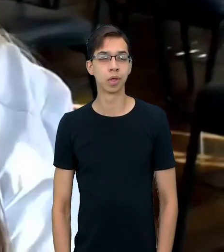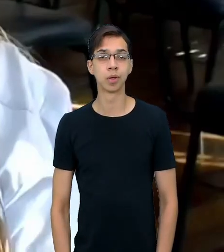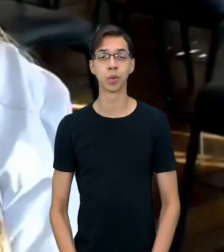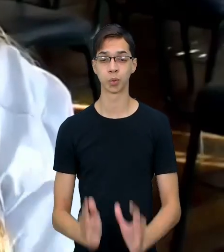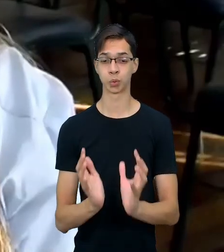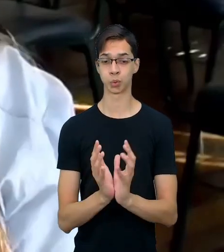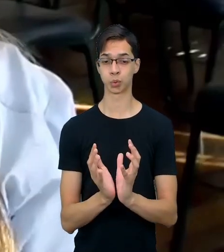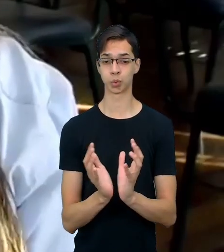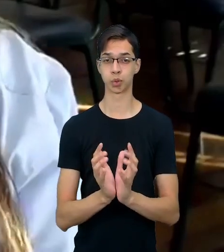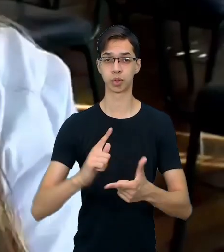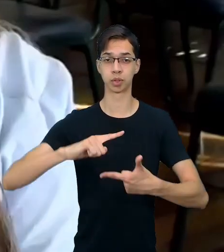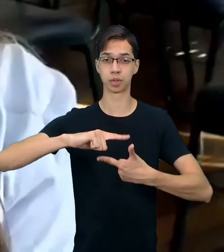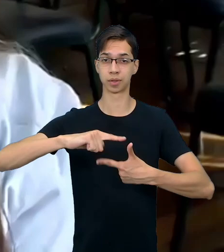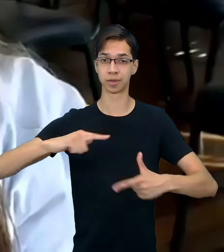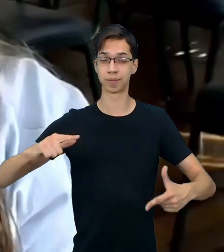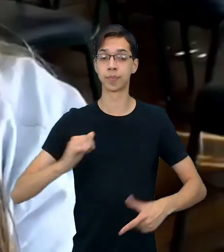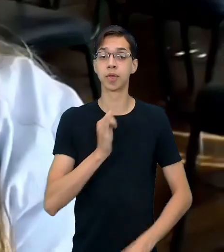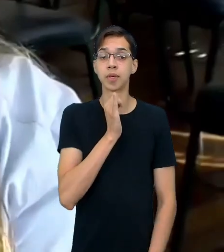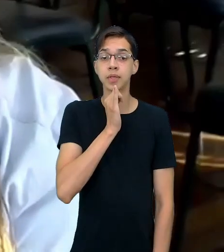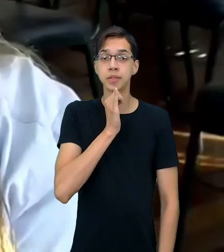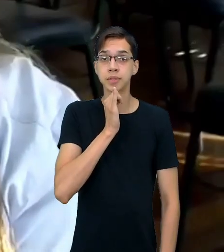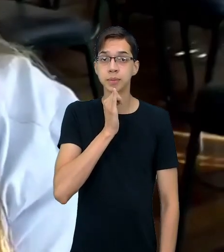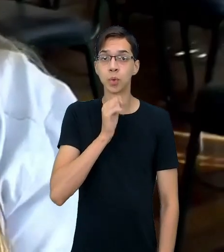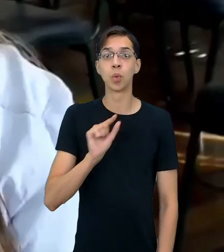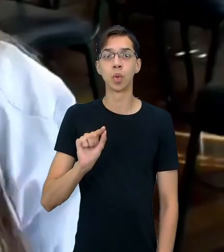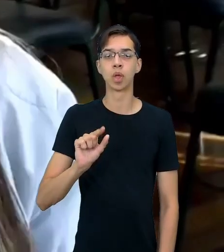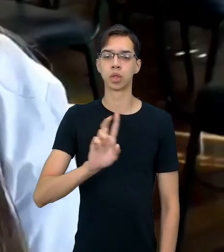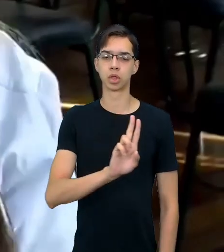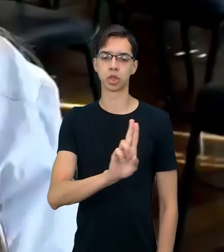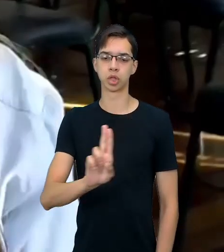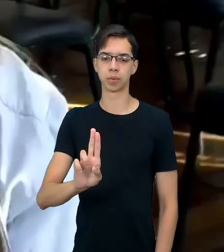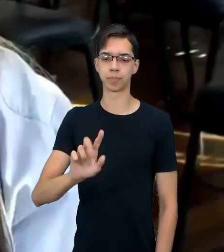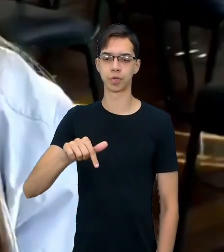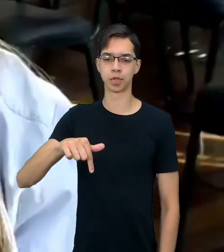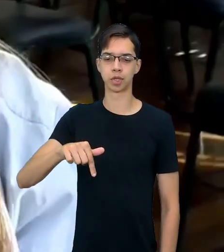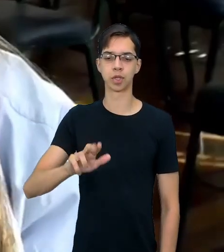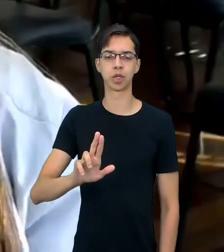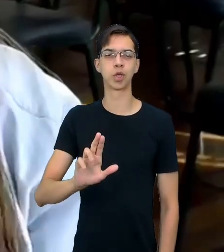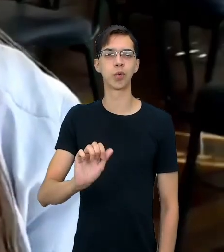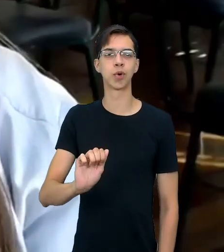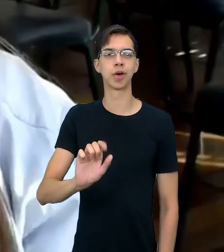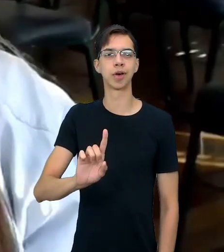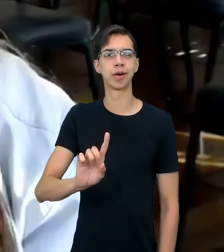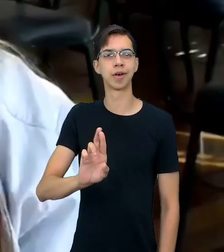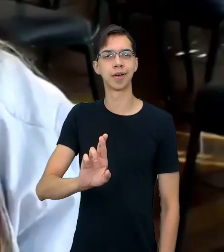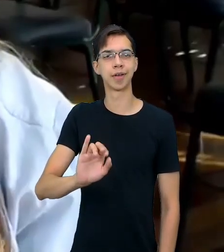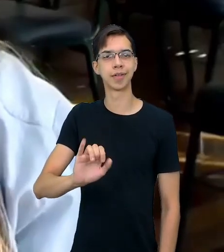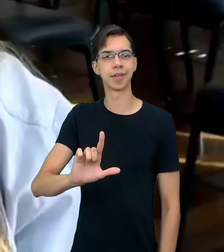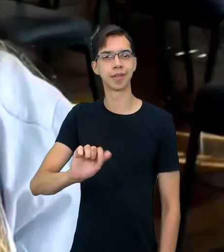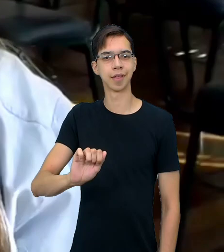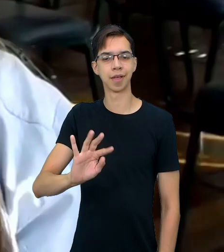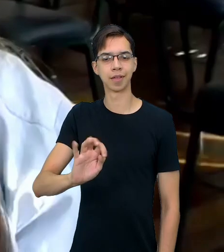grupo, por exemplo, que são quadriláteros ou que são figuras compostas